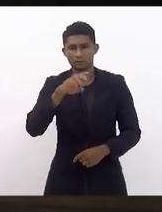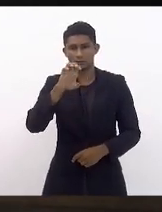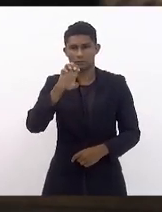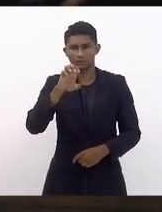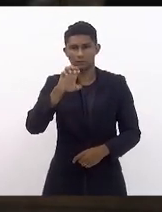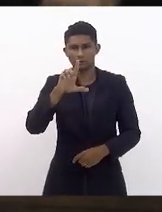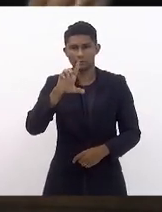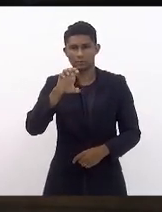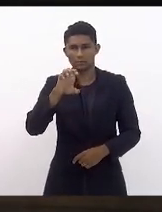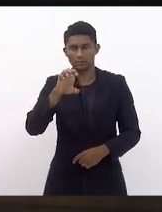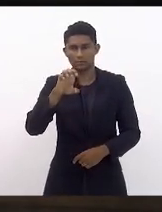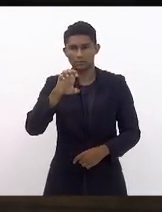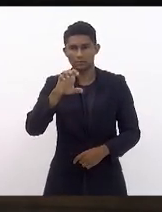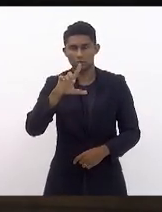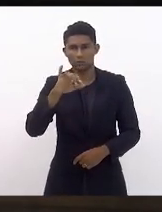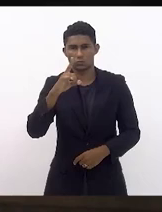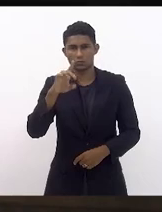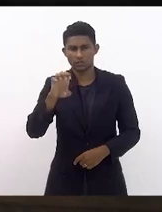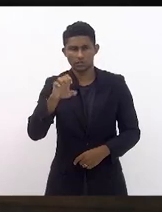convenção que tem